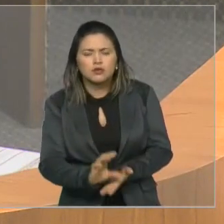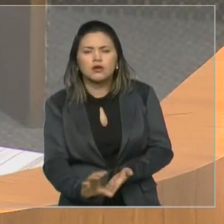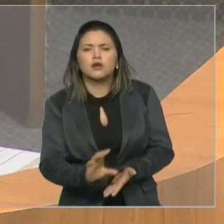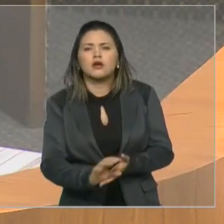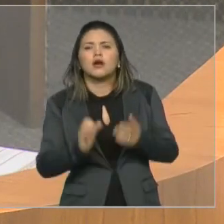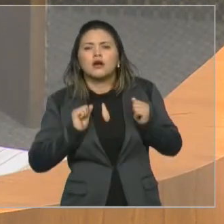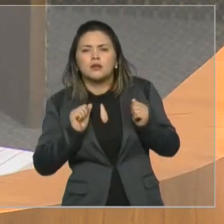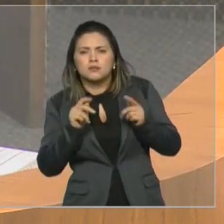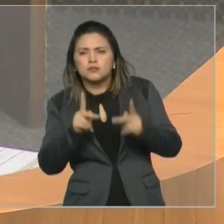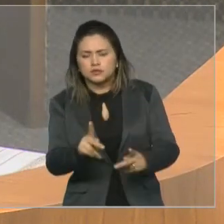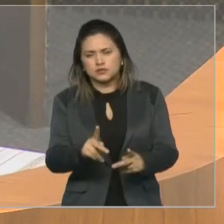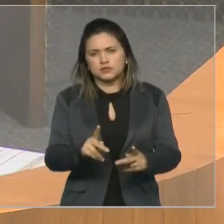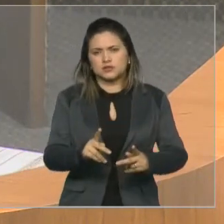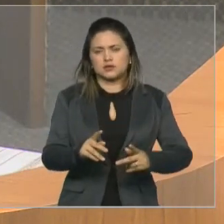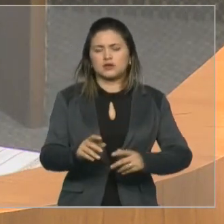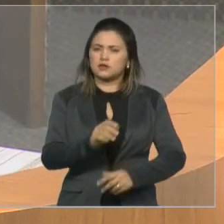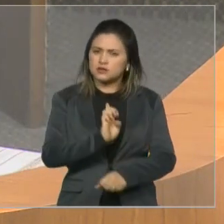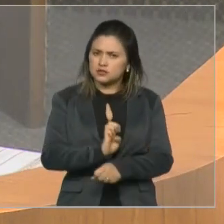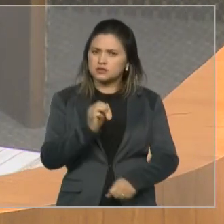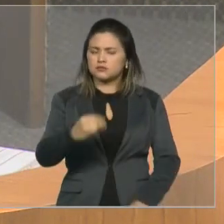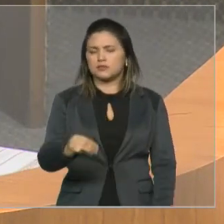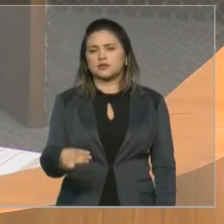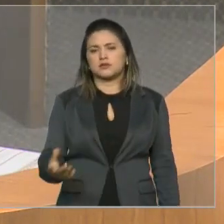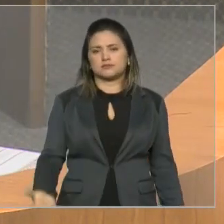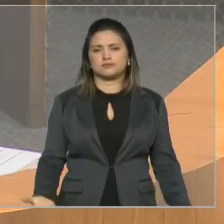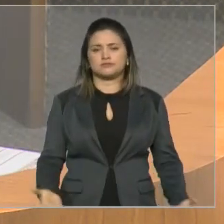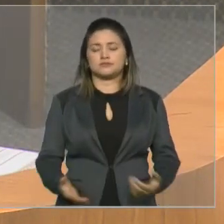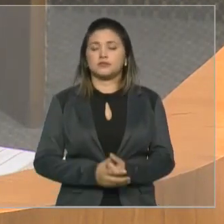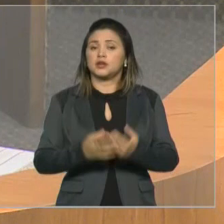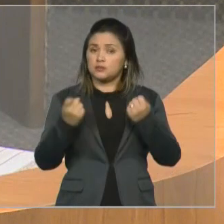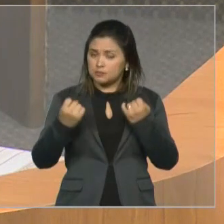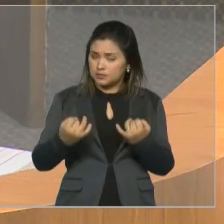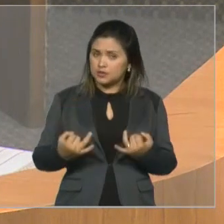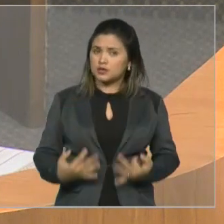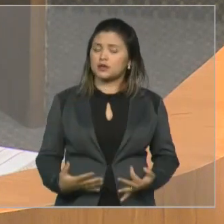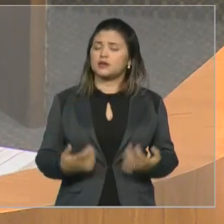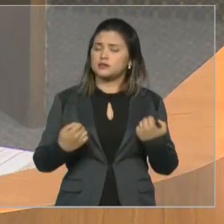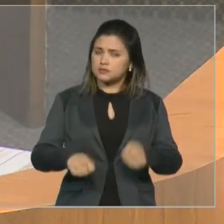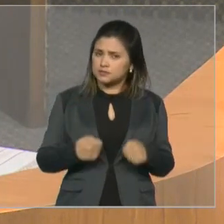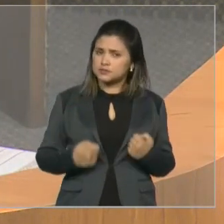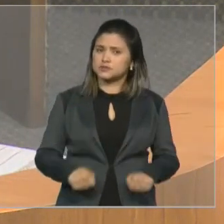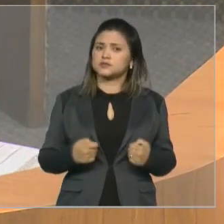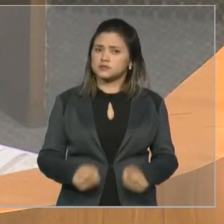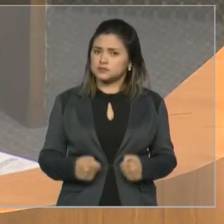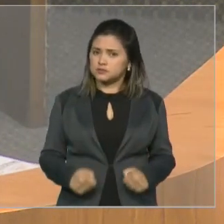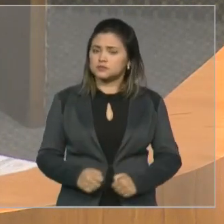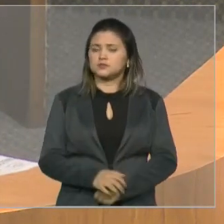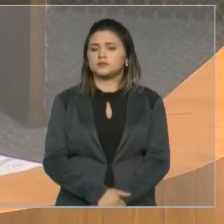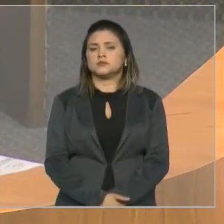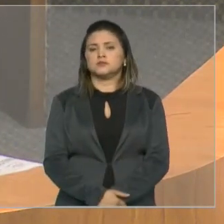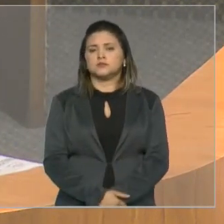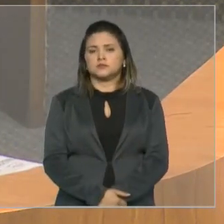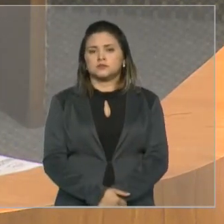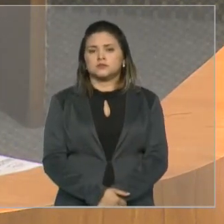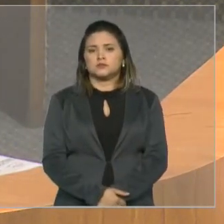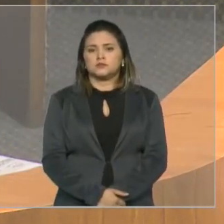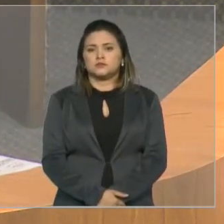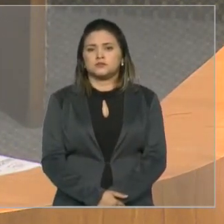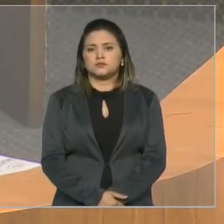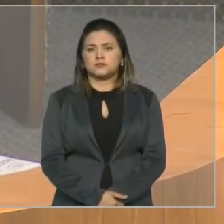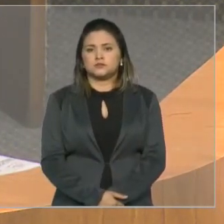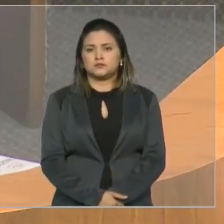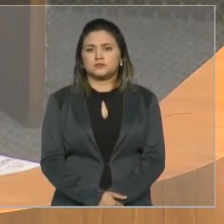no dinheiro dos servidores? Então, essa explicação por parte do governador Flávio Dino, que há necessidade da